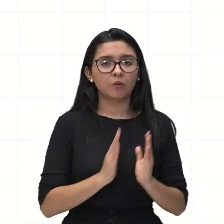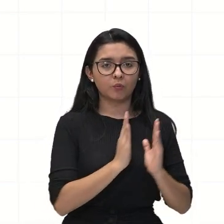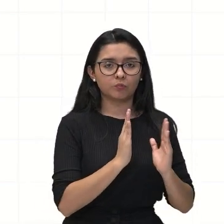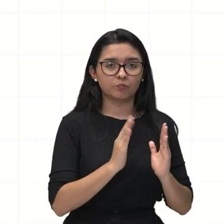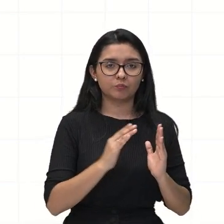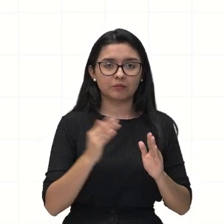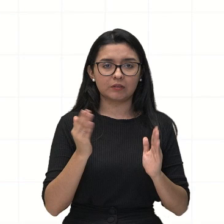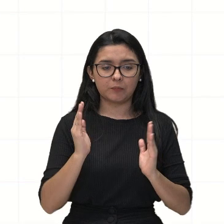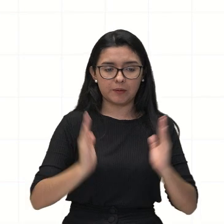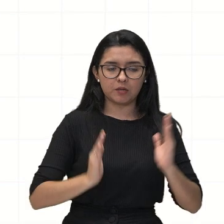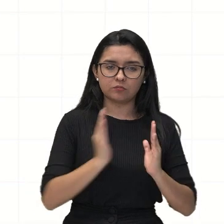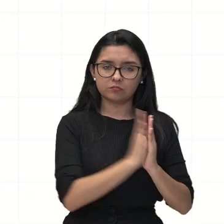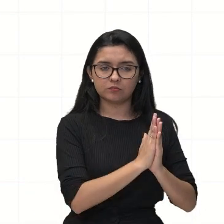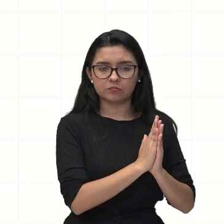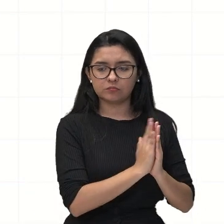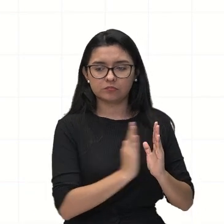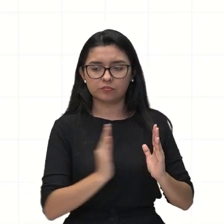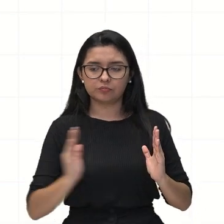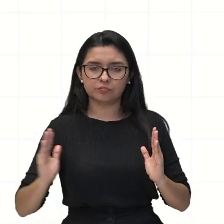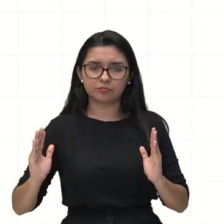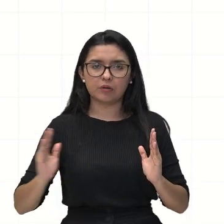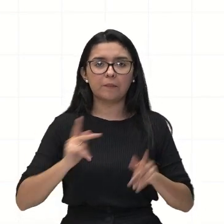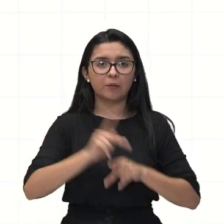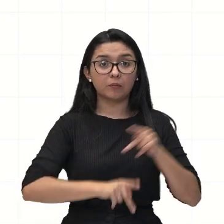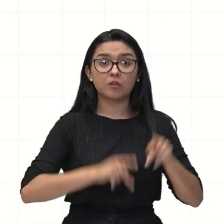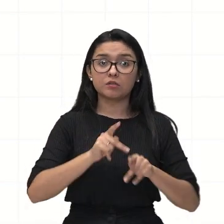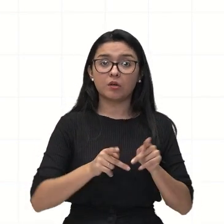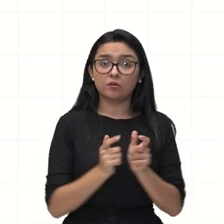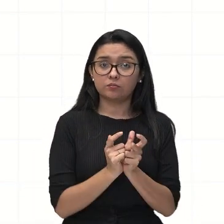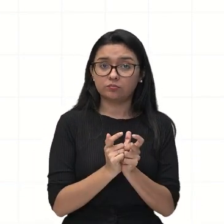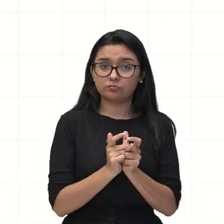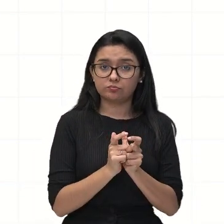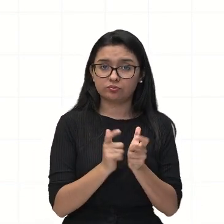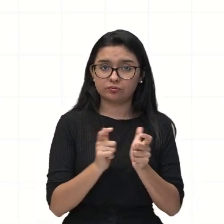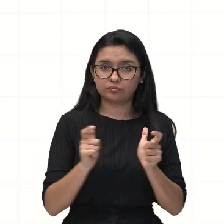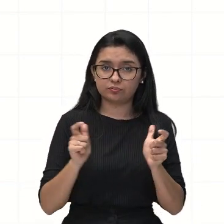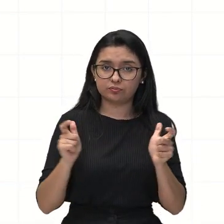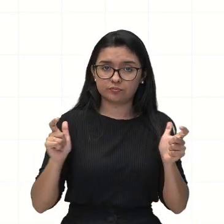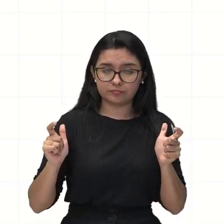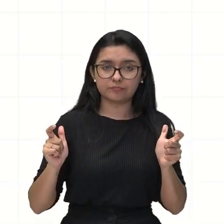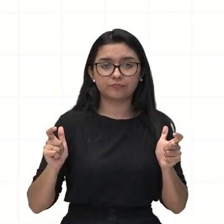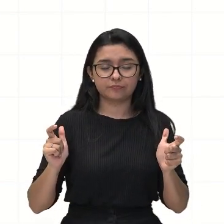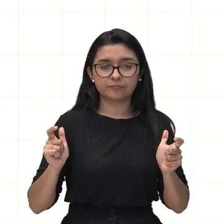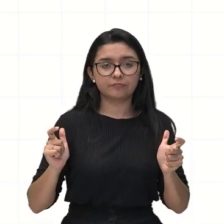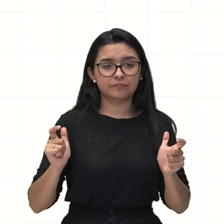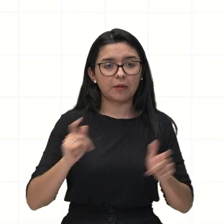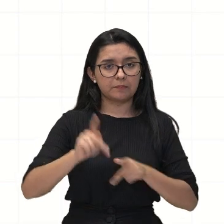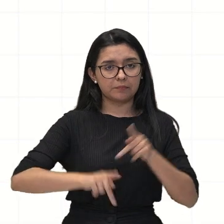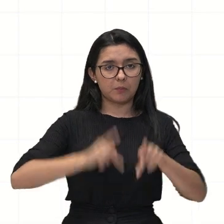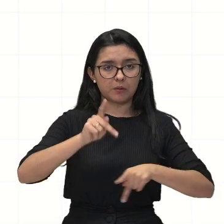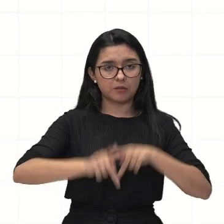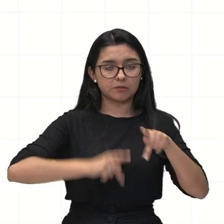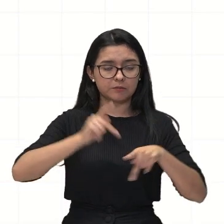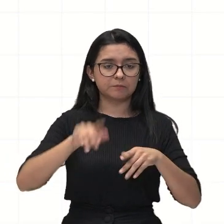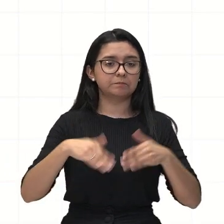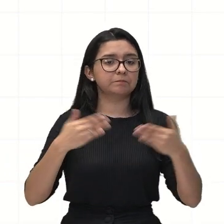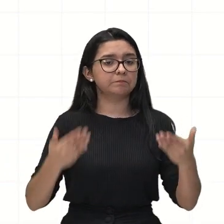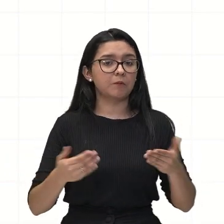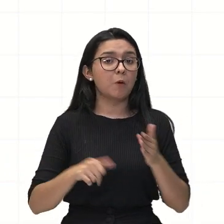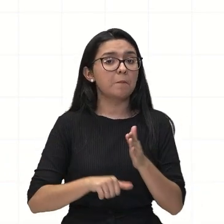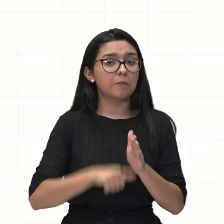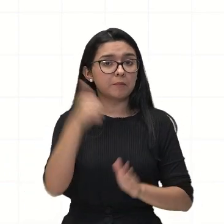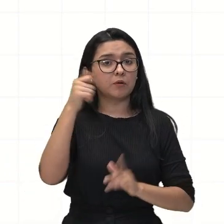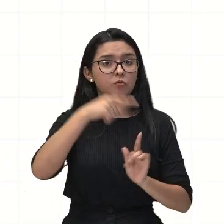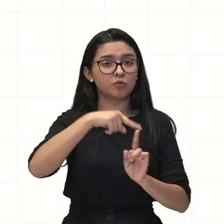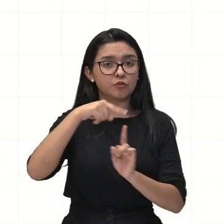né, a população ela ficou o quê? Maior. Ela foi aumentando. Então, esse é o nosso primeiro tipo de gráfico